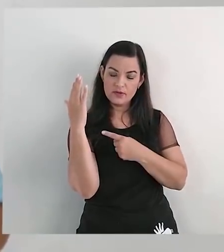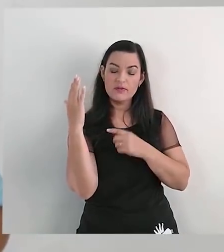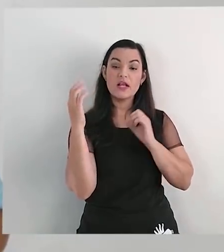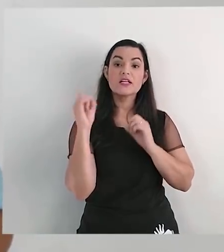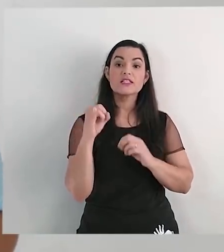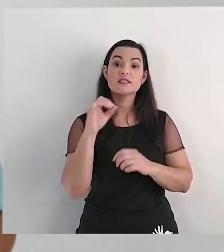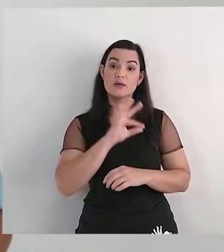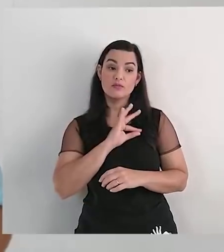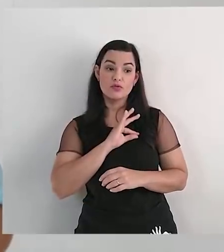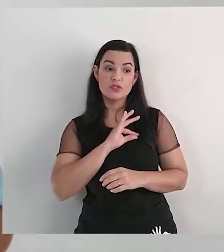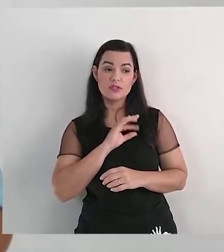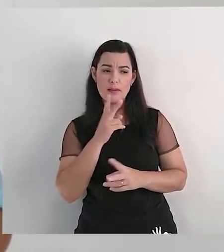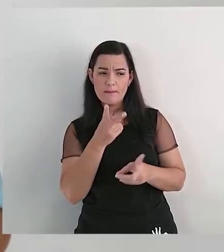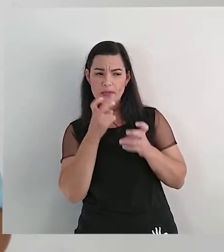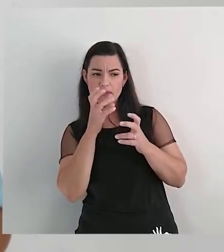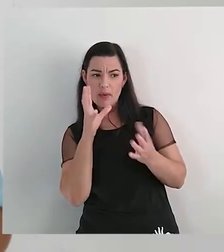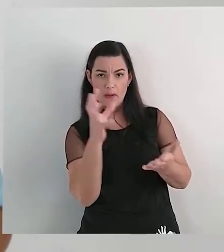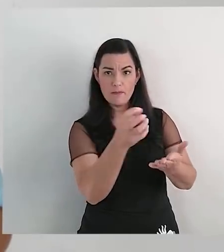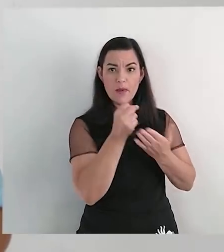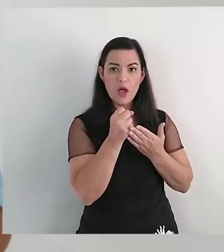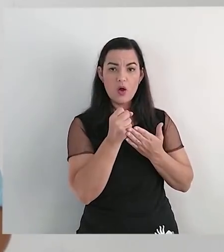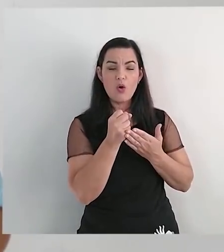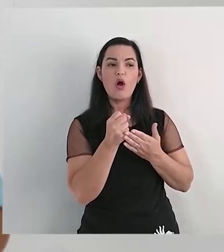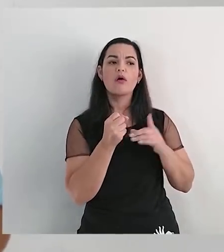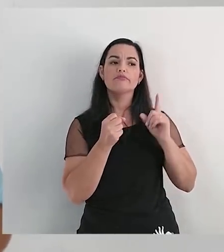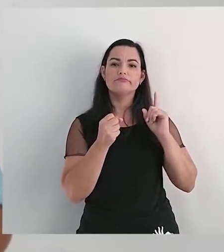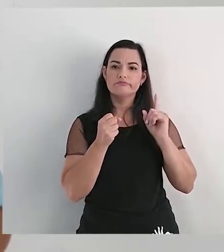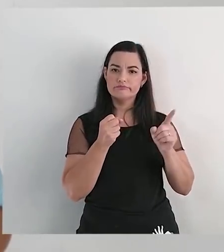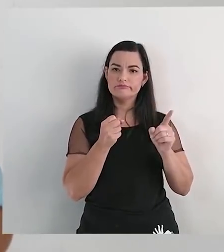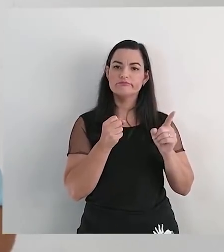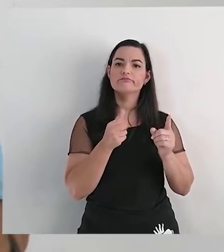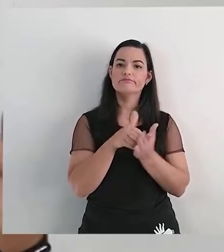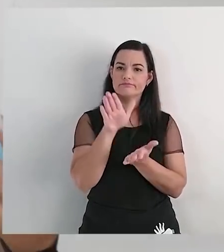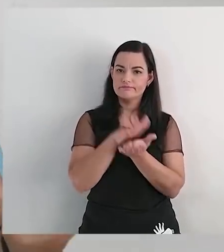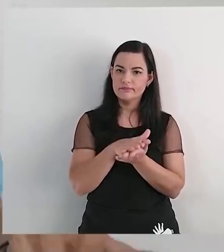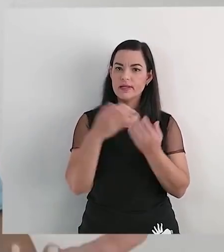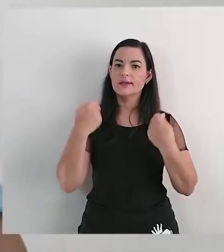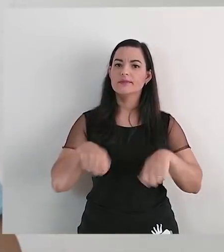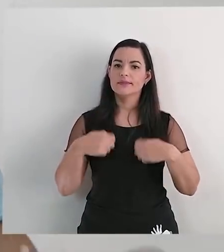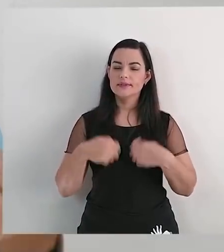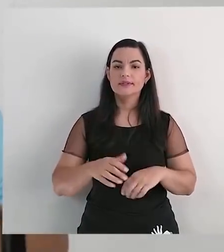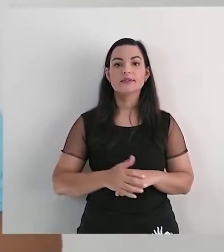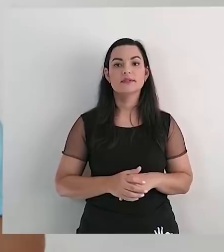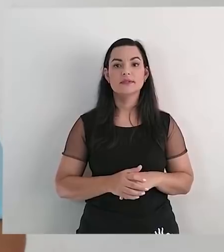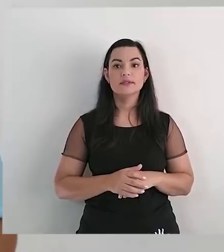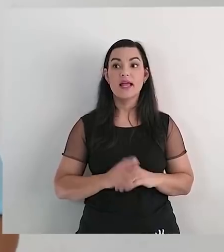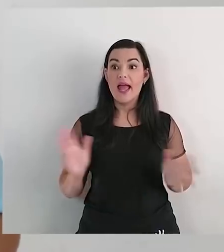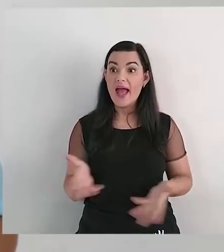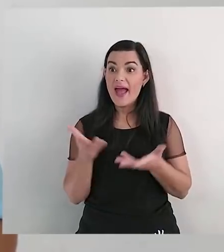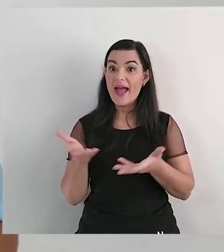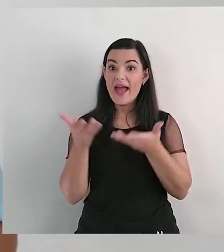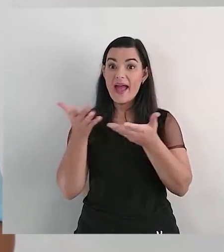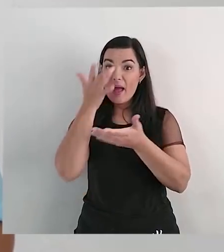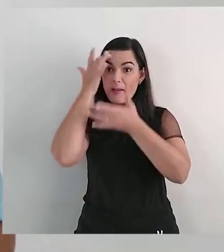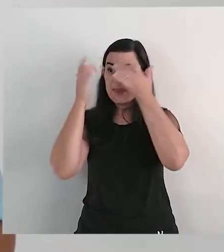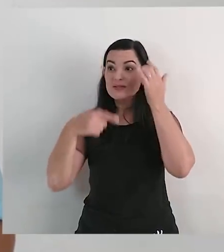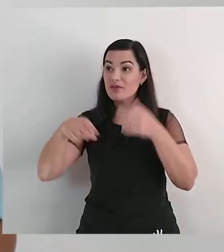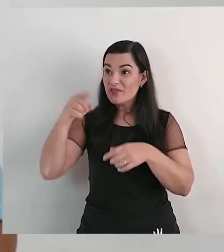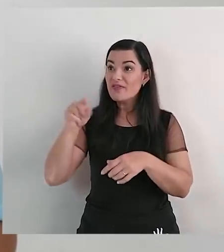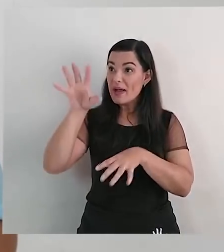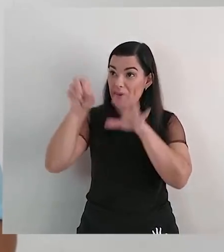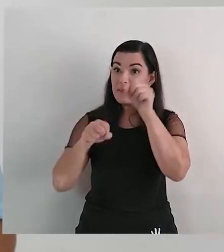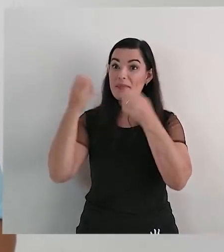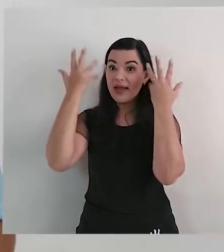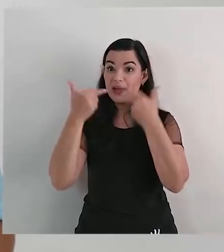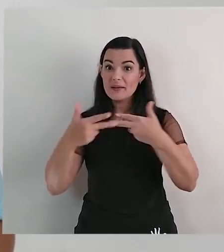nós não devemos incentivar essas pessoas a continuarem traficando esses